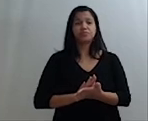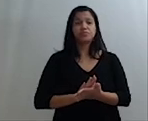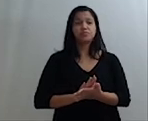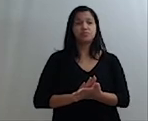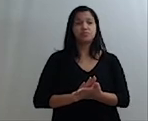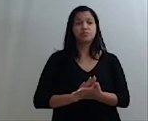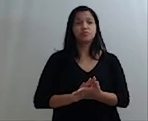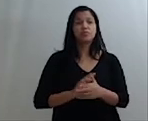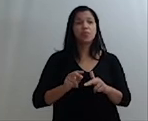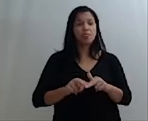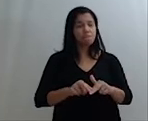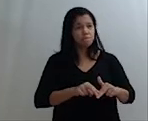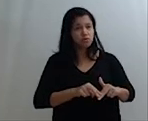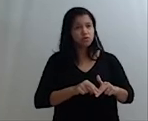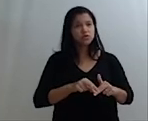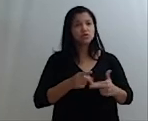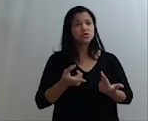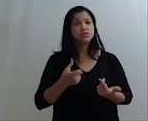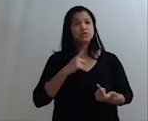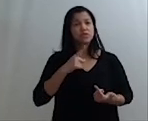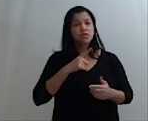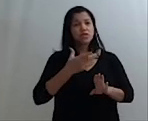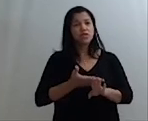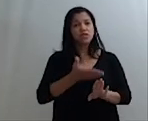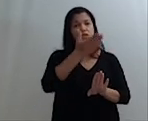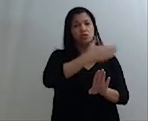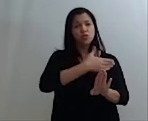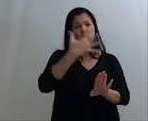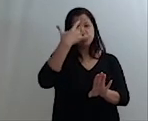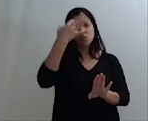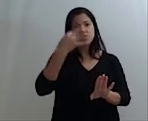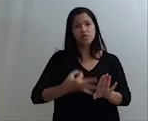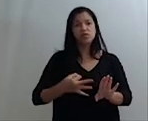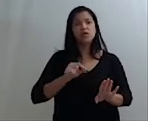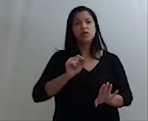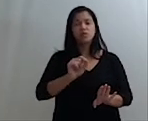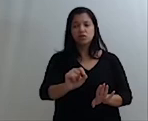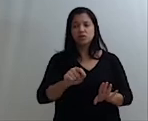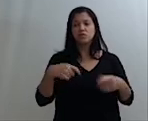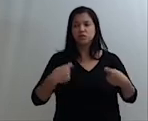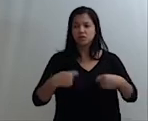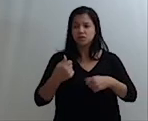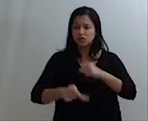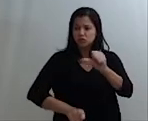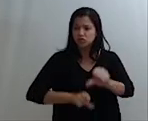com todas as venas ao entendimento anteriormente e que se espera que seja